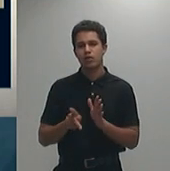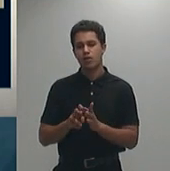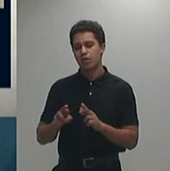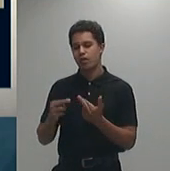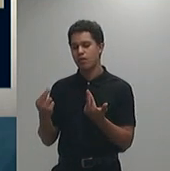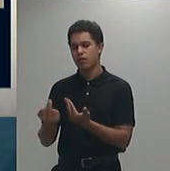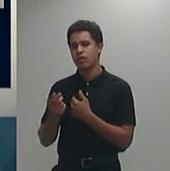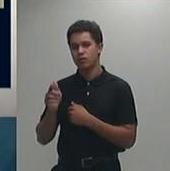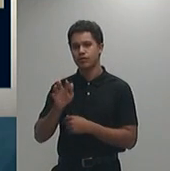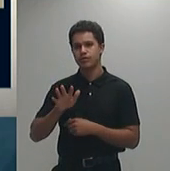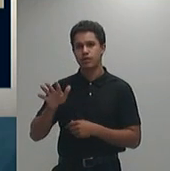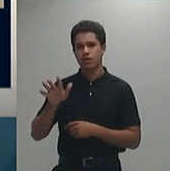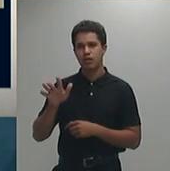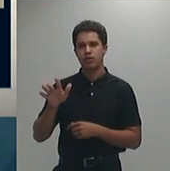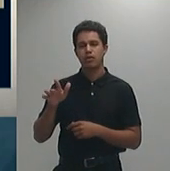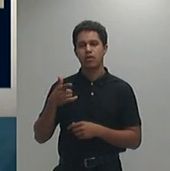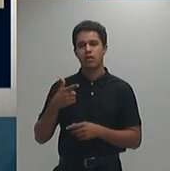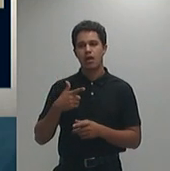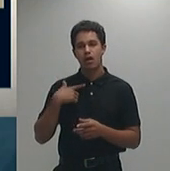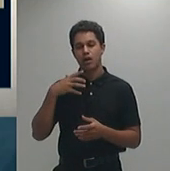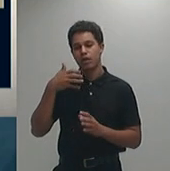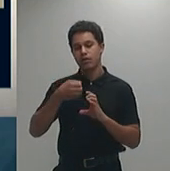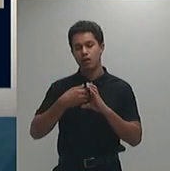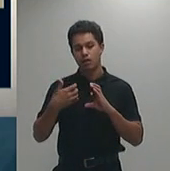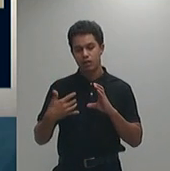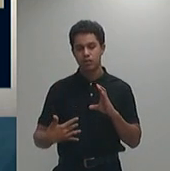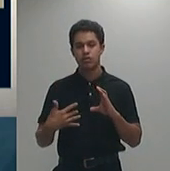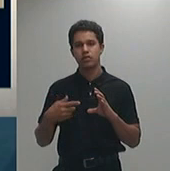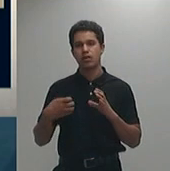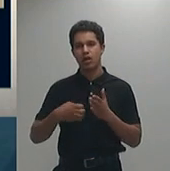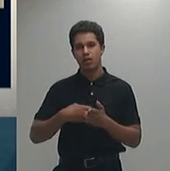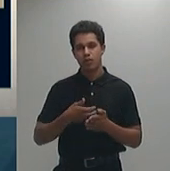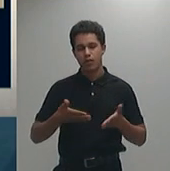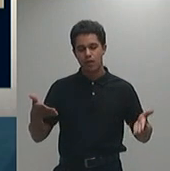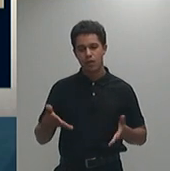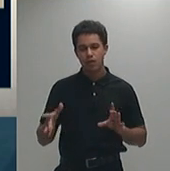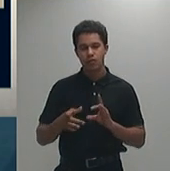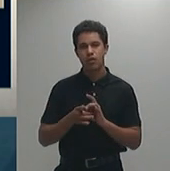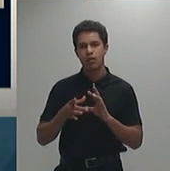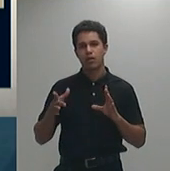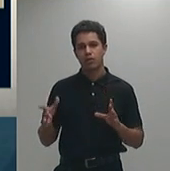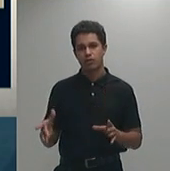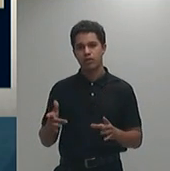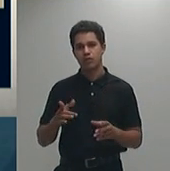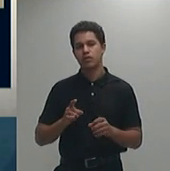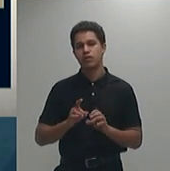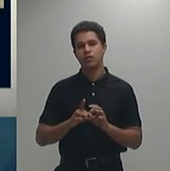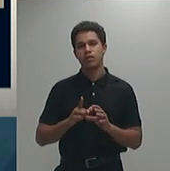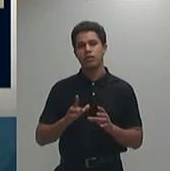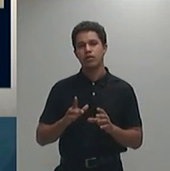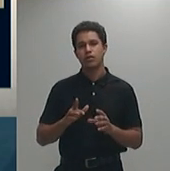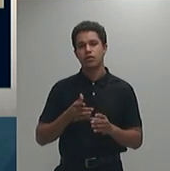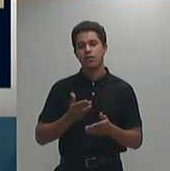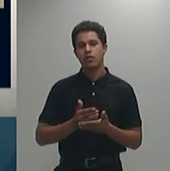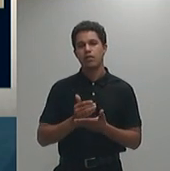caracterização da inércia da companhia depende pois da deliberação autora autorizativa e passados três meses a titular do direito